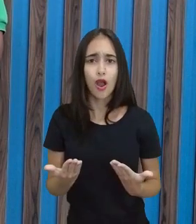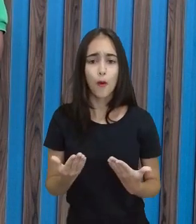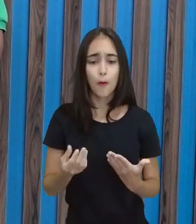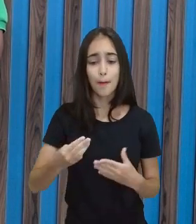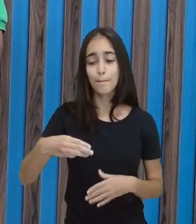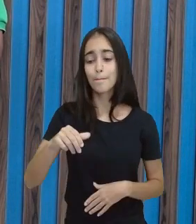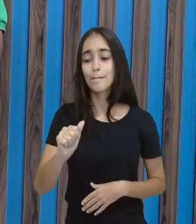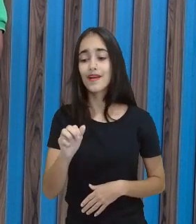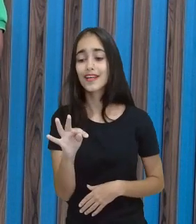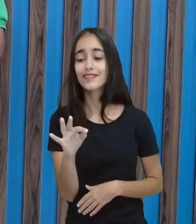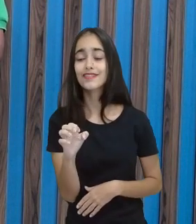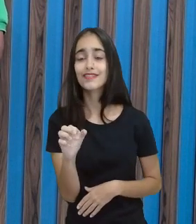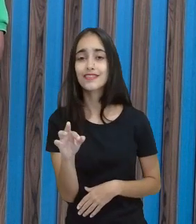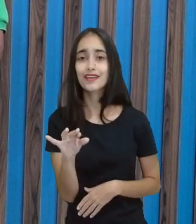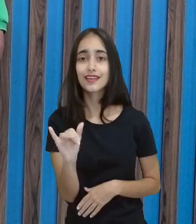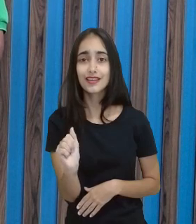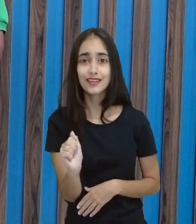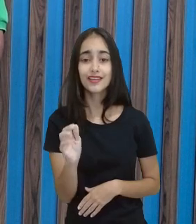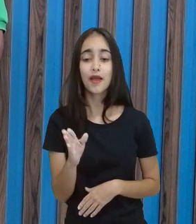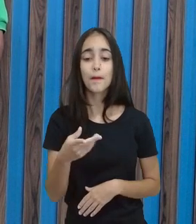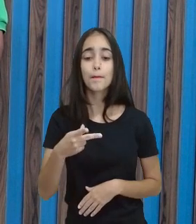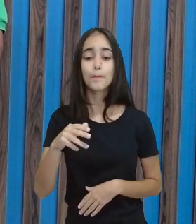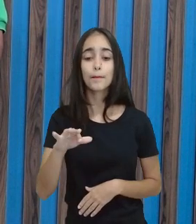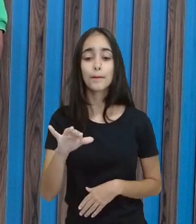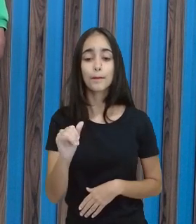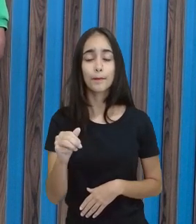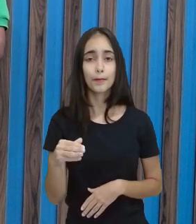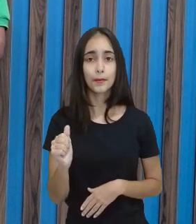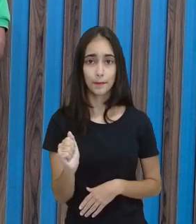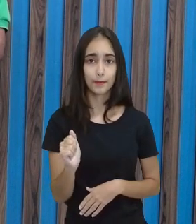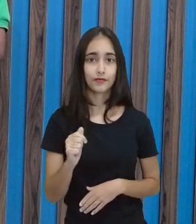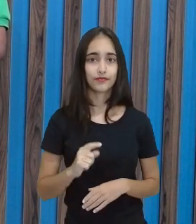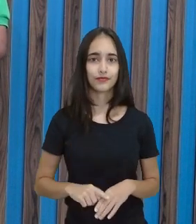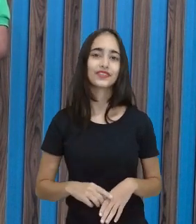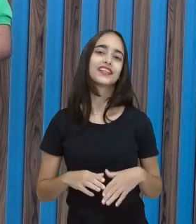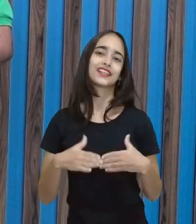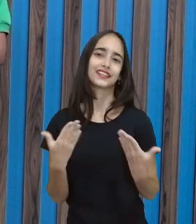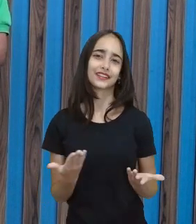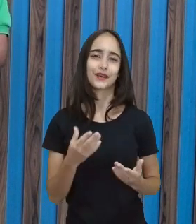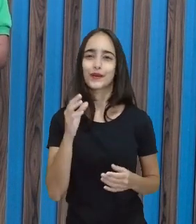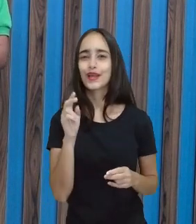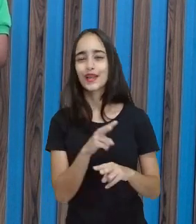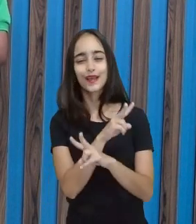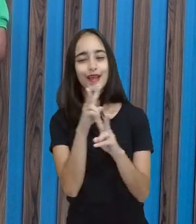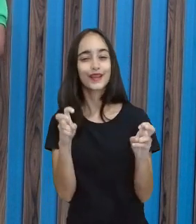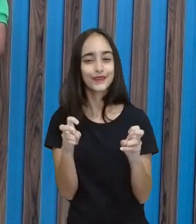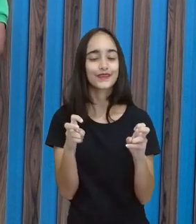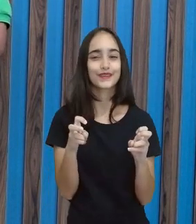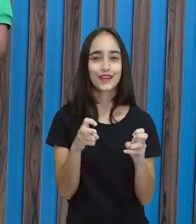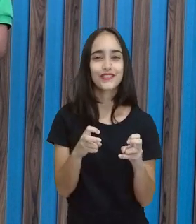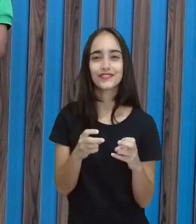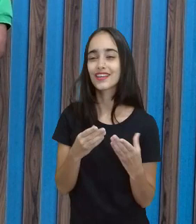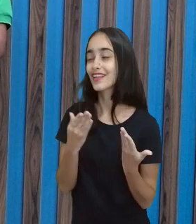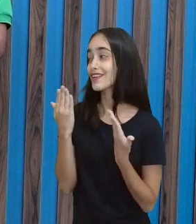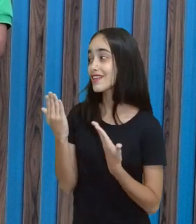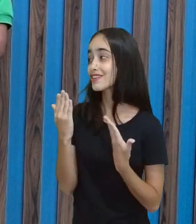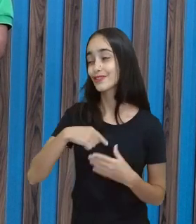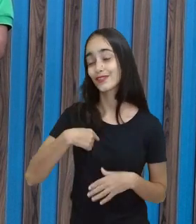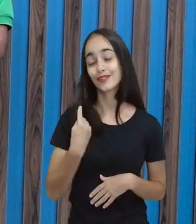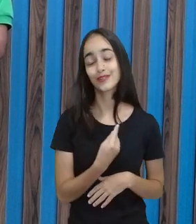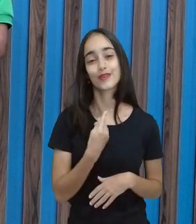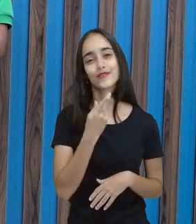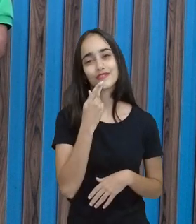outros materiais? É sobre isso que vamos falar. Então, eu trouxe o tijolo só para a gente aqui